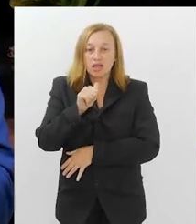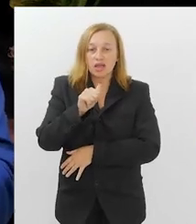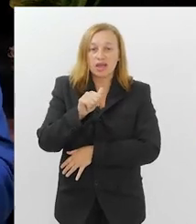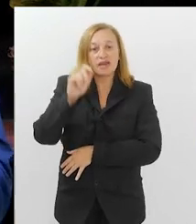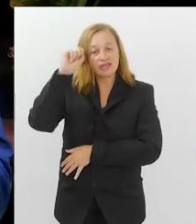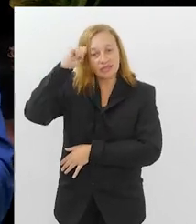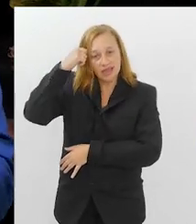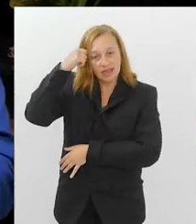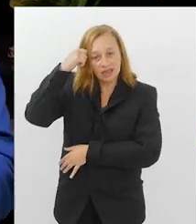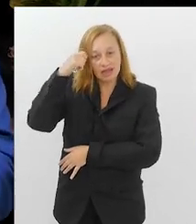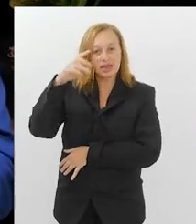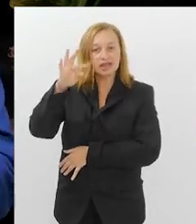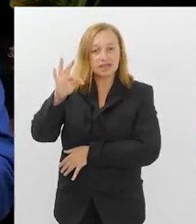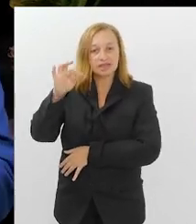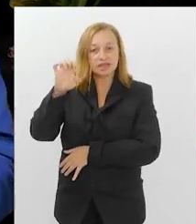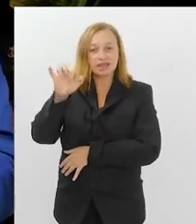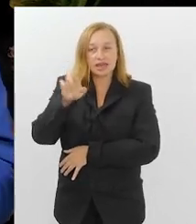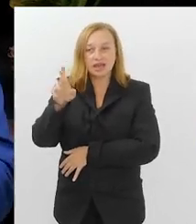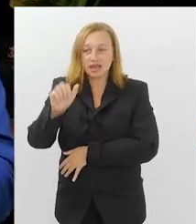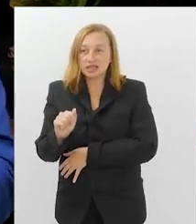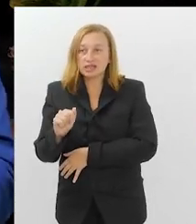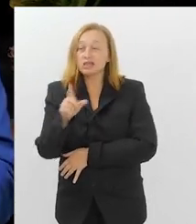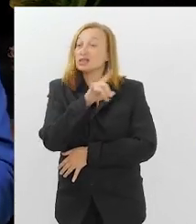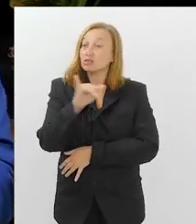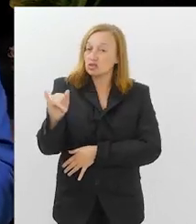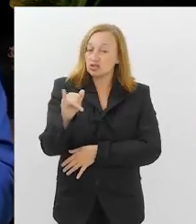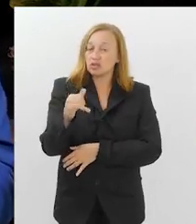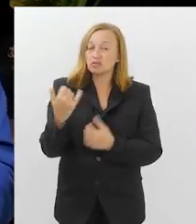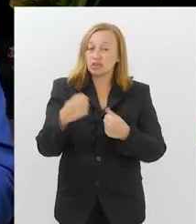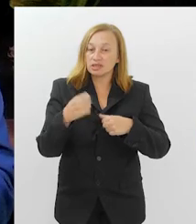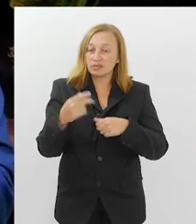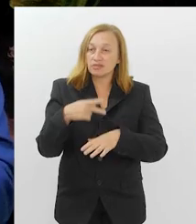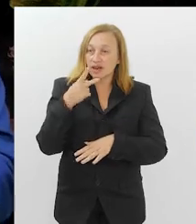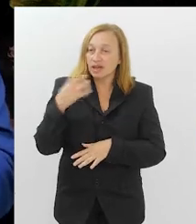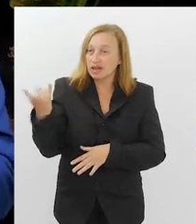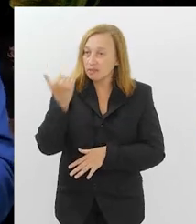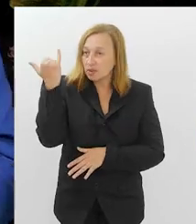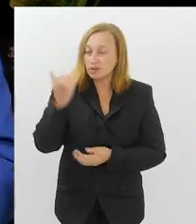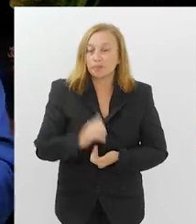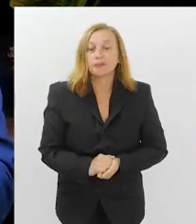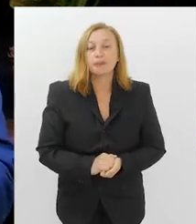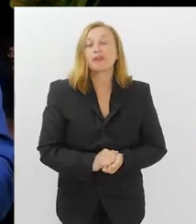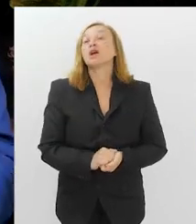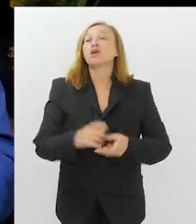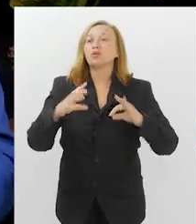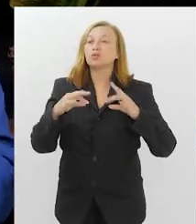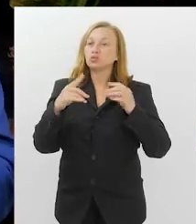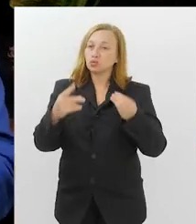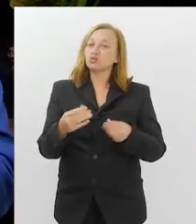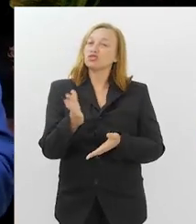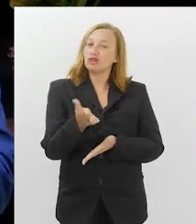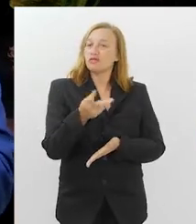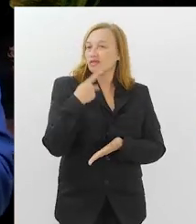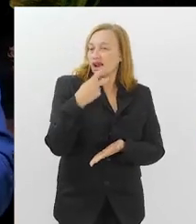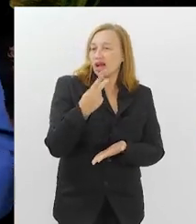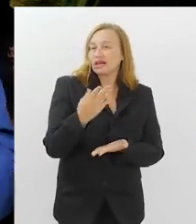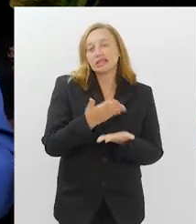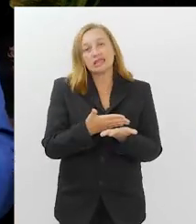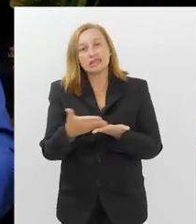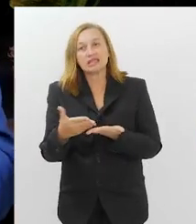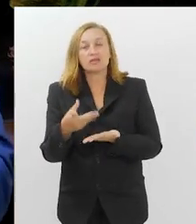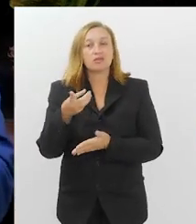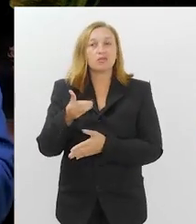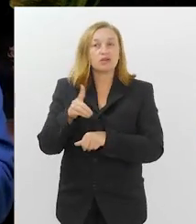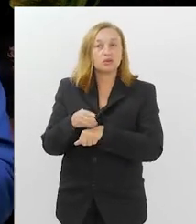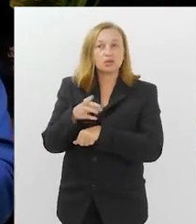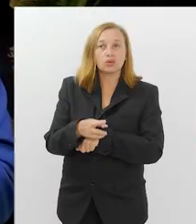datas referenciais que a gente tem que trazer aqui à consideração. Bom, dito isso, a gente começa então, como disse a